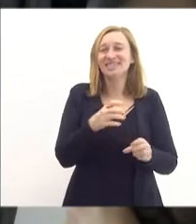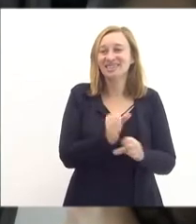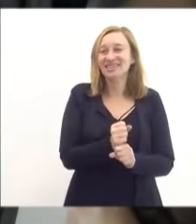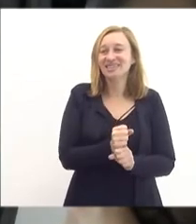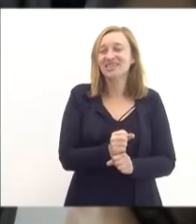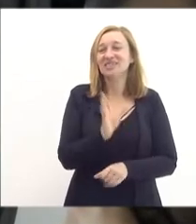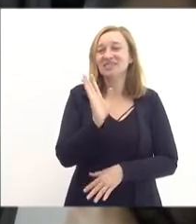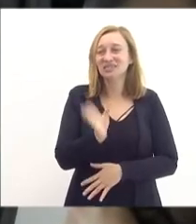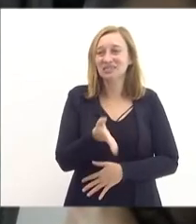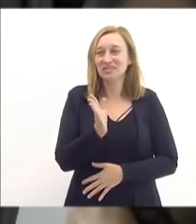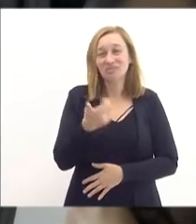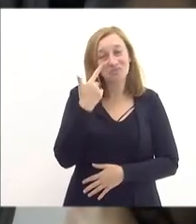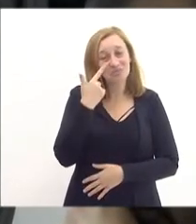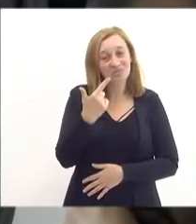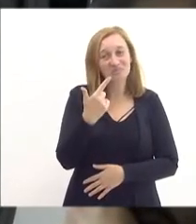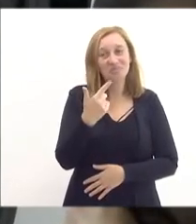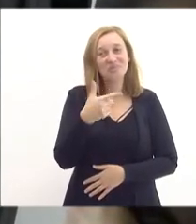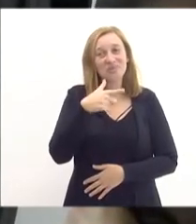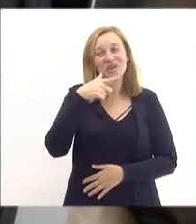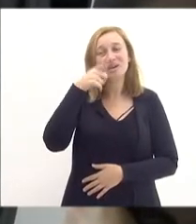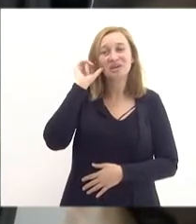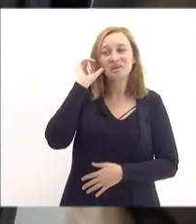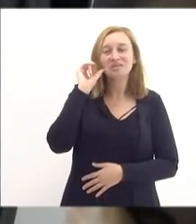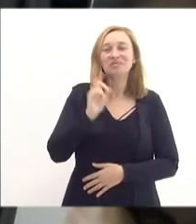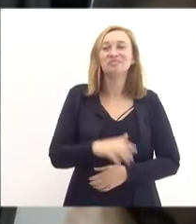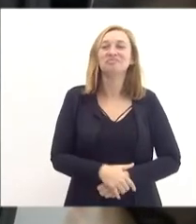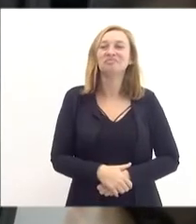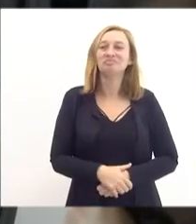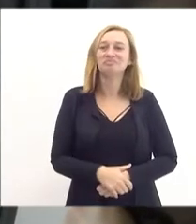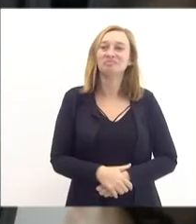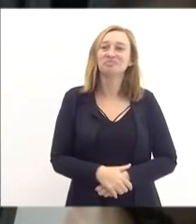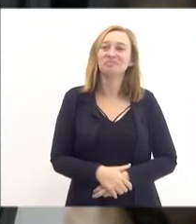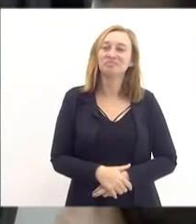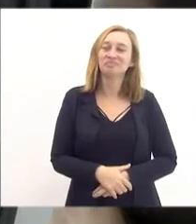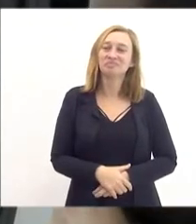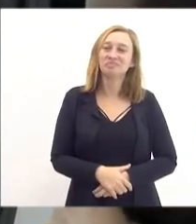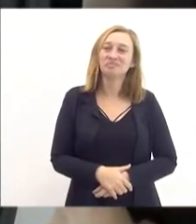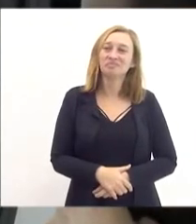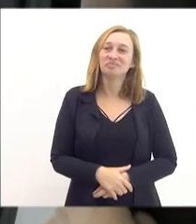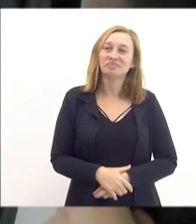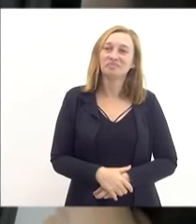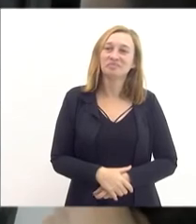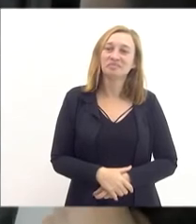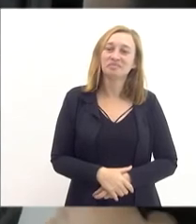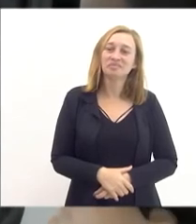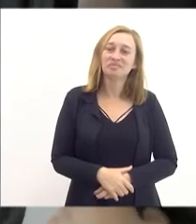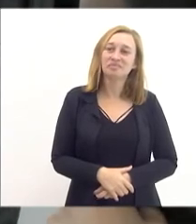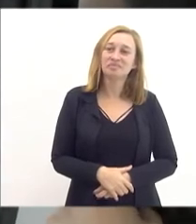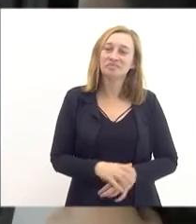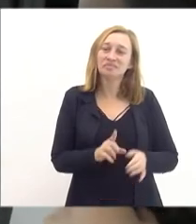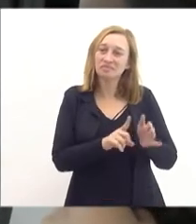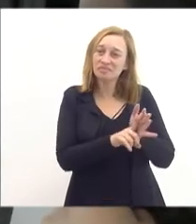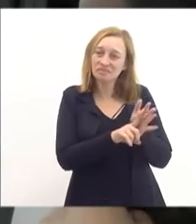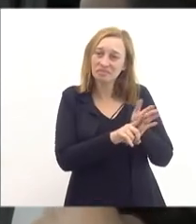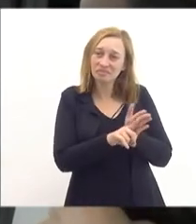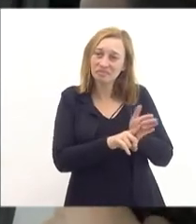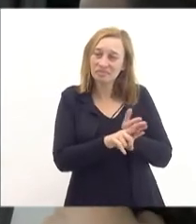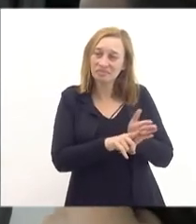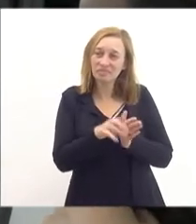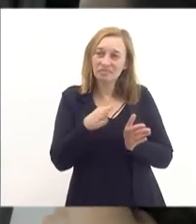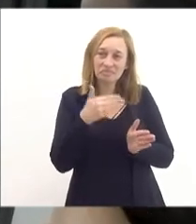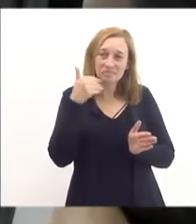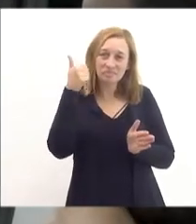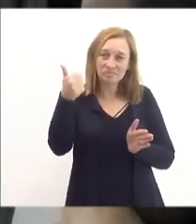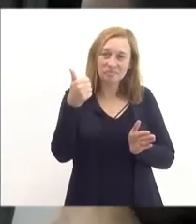eu já verifiquei ontem, ele vai ter que passar um pente fino nele, porque, em função